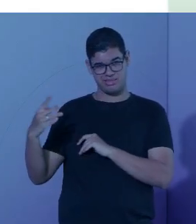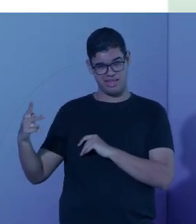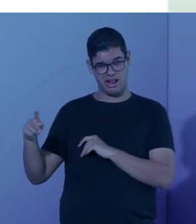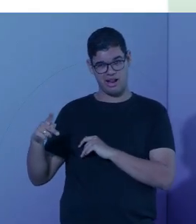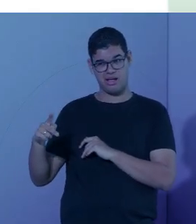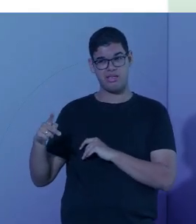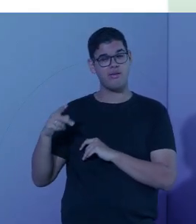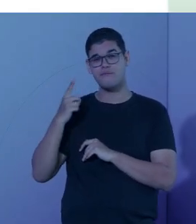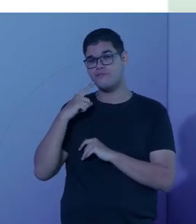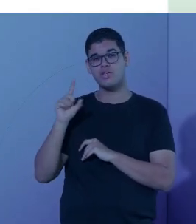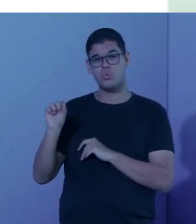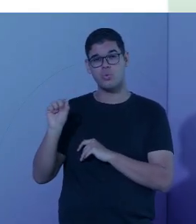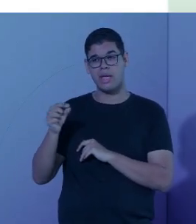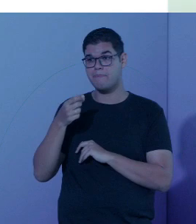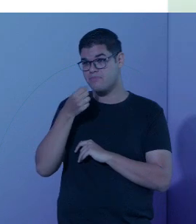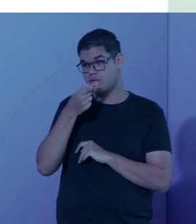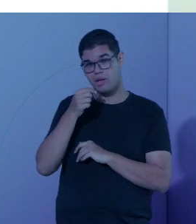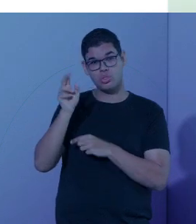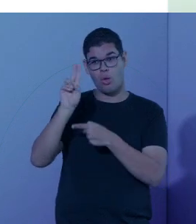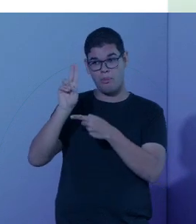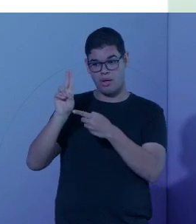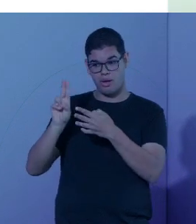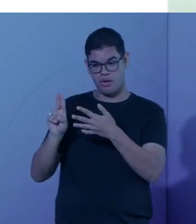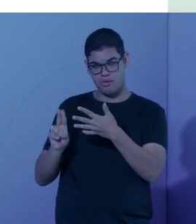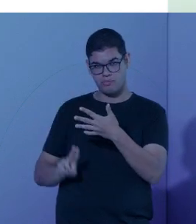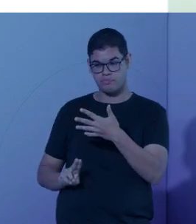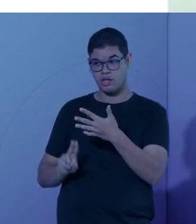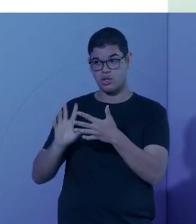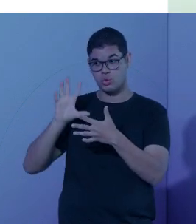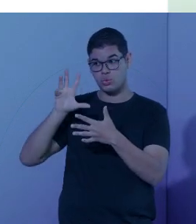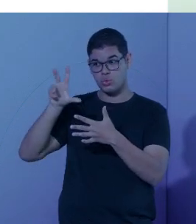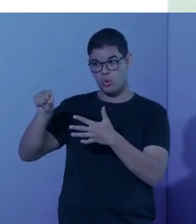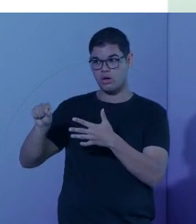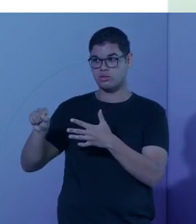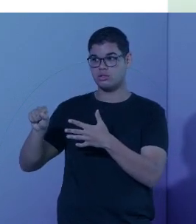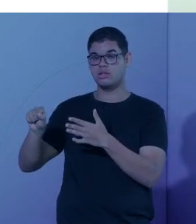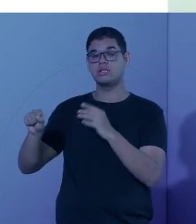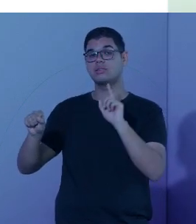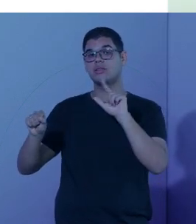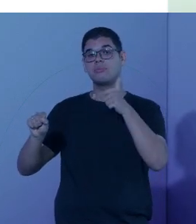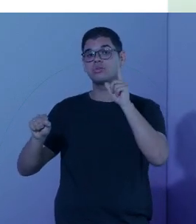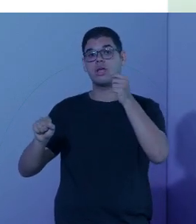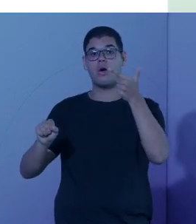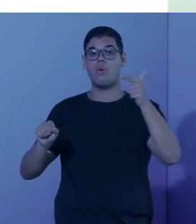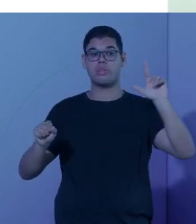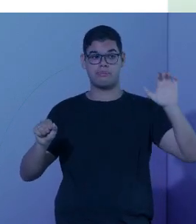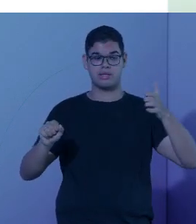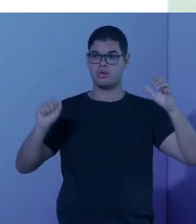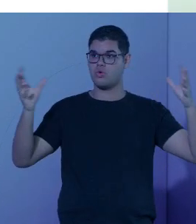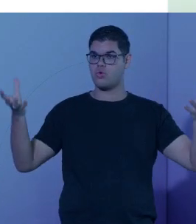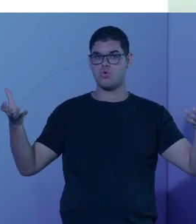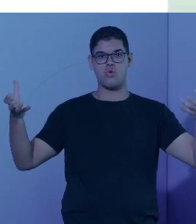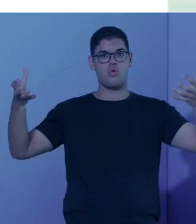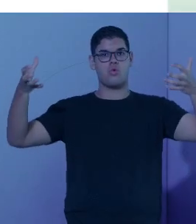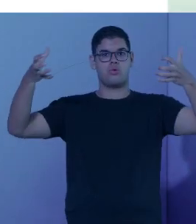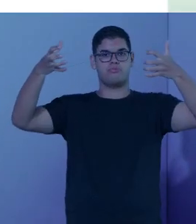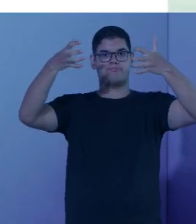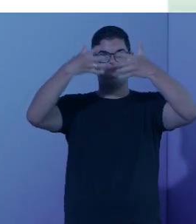estavam na tabela da Conitec, aí eu cruzei com o SIGTAP, também tem uma tabela